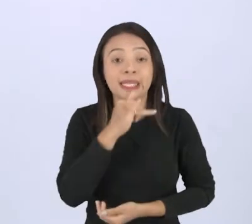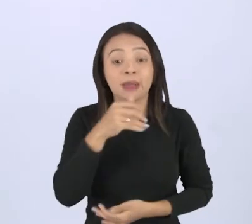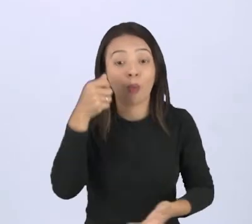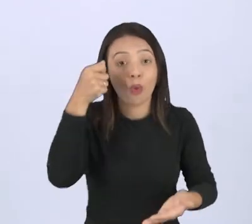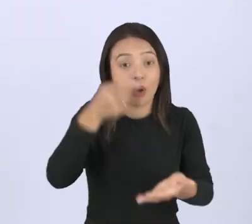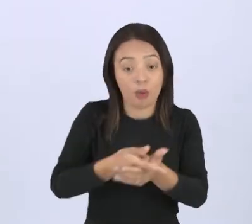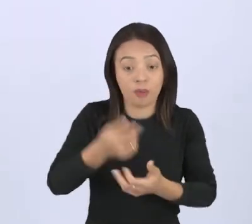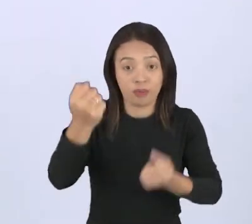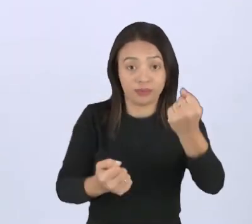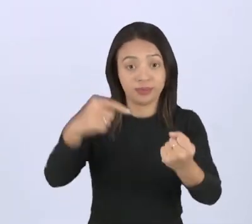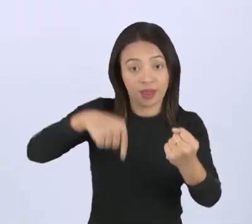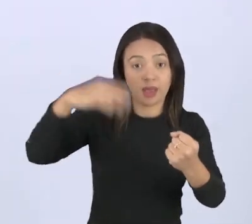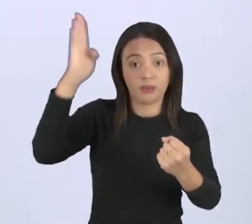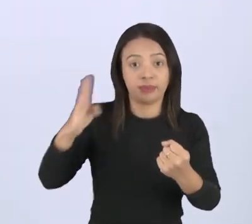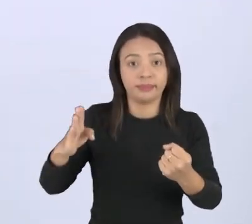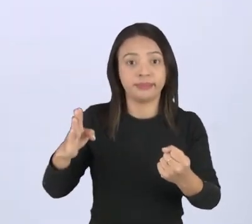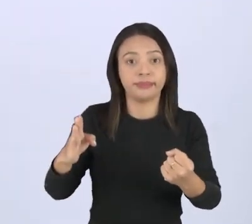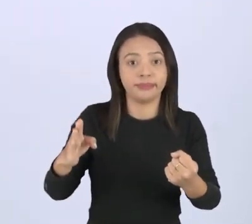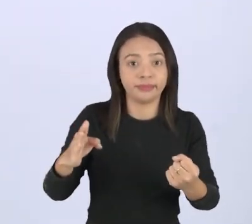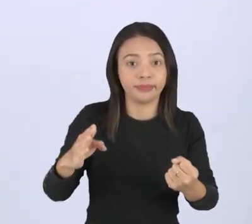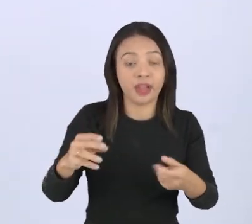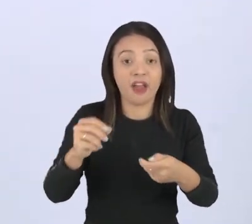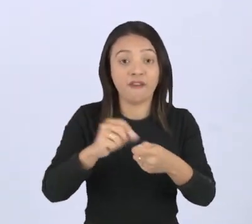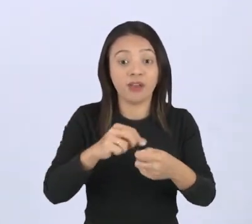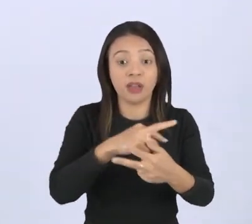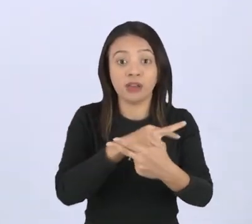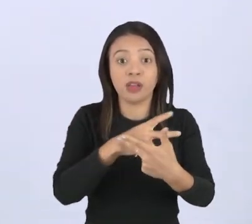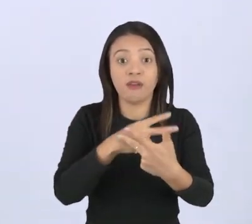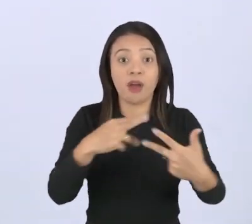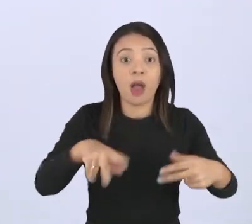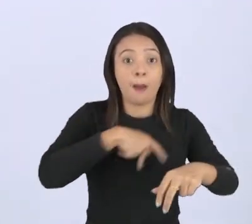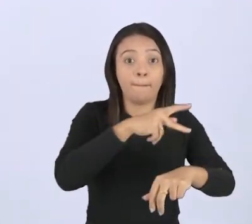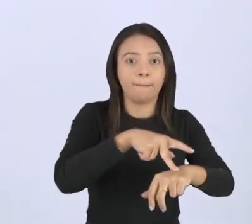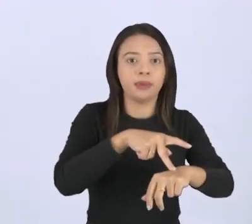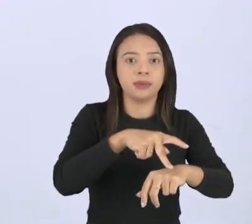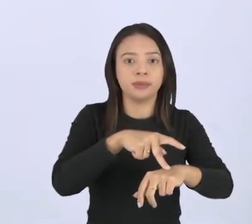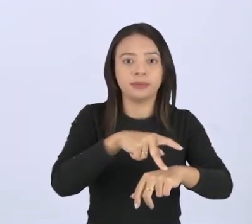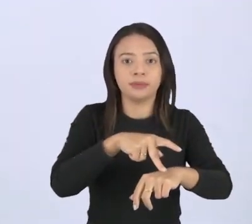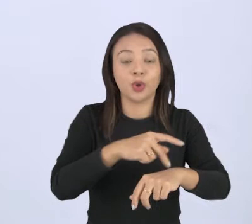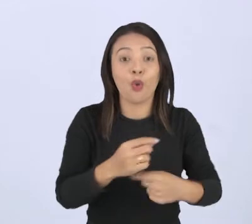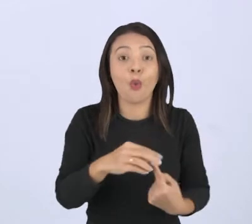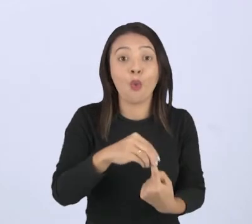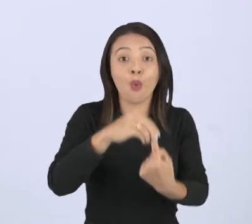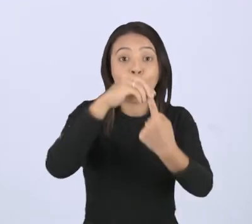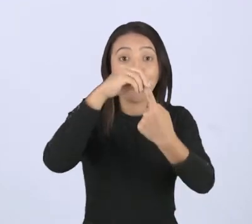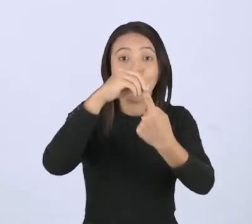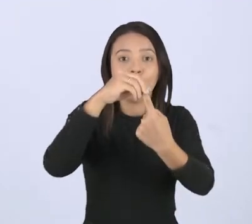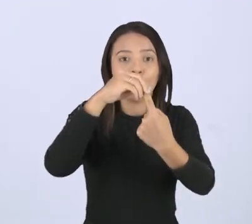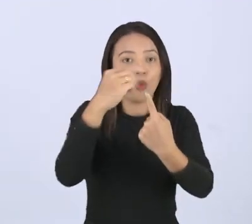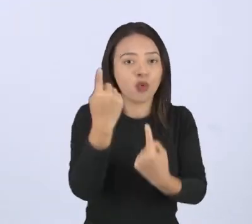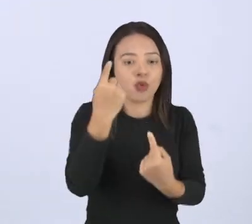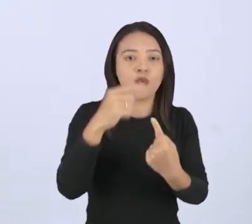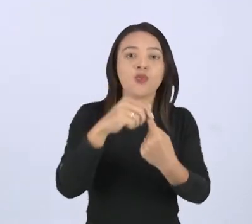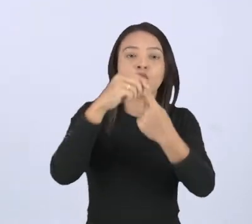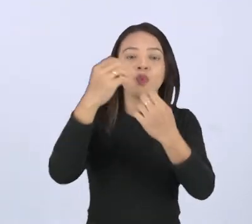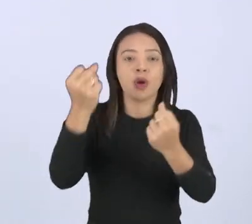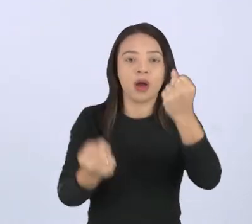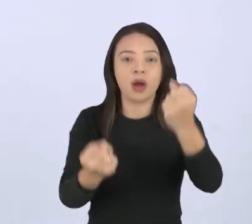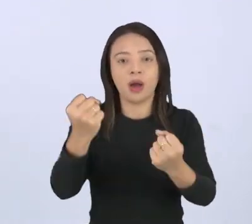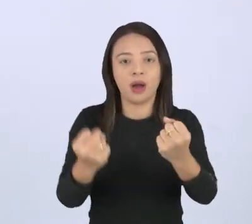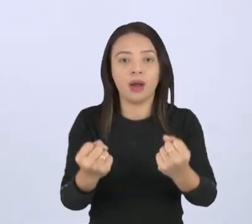é feito em várias unidades, em diversos países. Um único modelo de automóvel é feito para atender